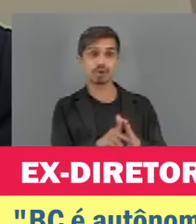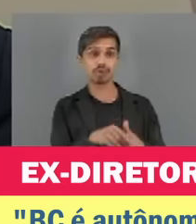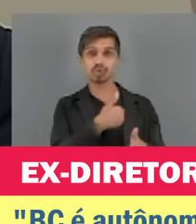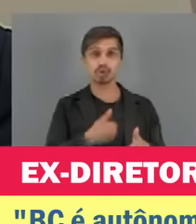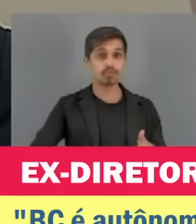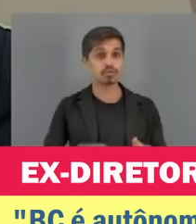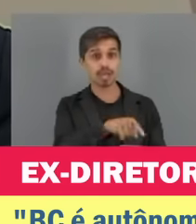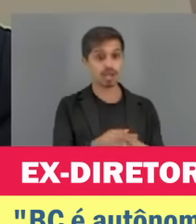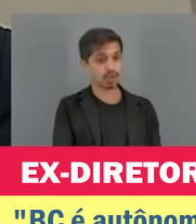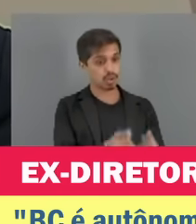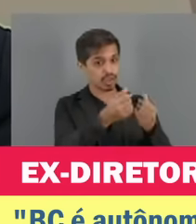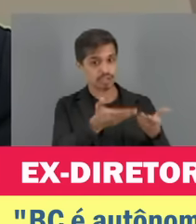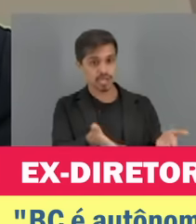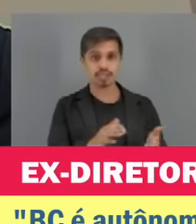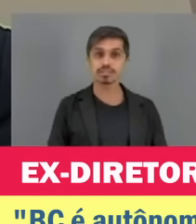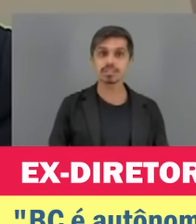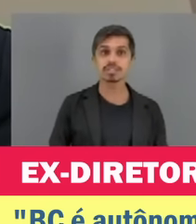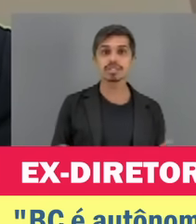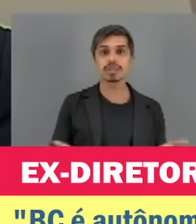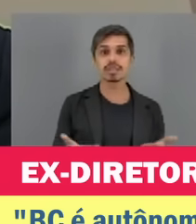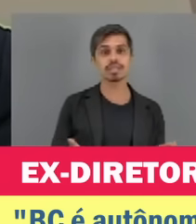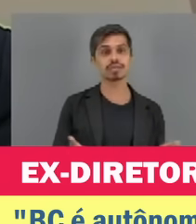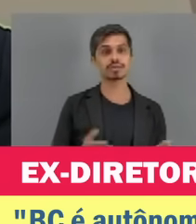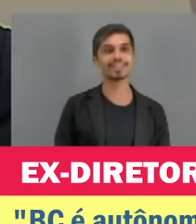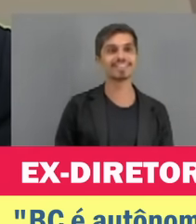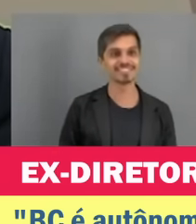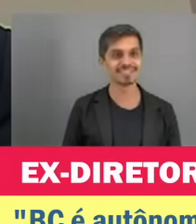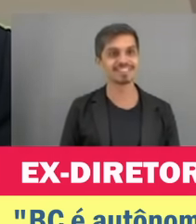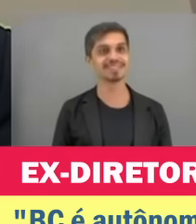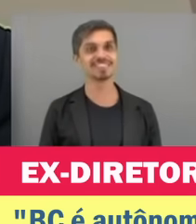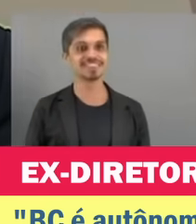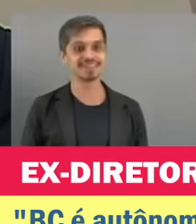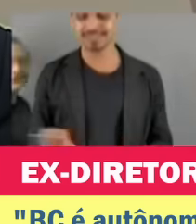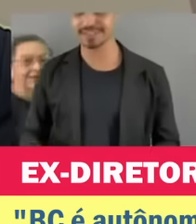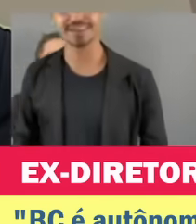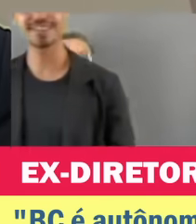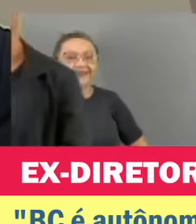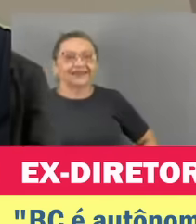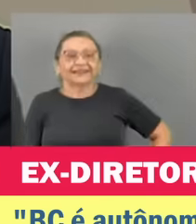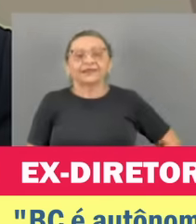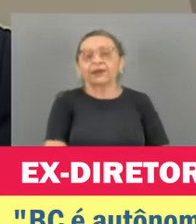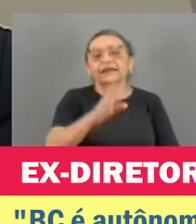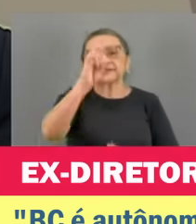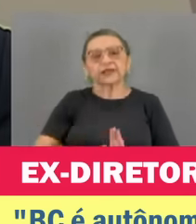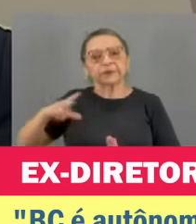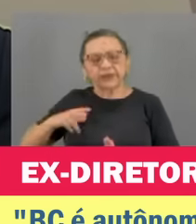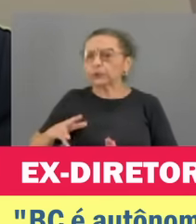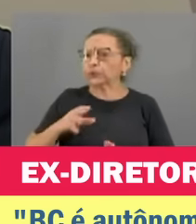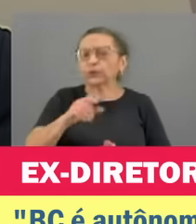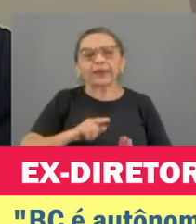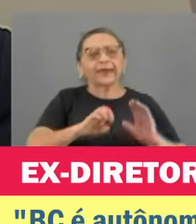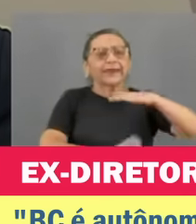gestor dessas reservas. Então, parece uma incongruência atribuir a uma empresa pública de direito privado tarefas que são eminentemente estatais, que